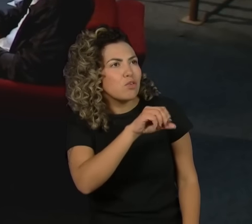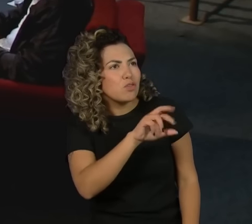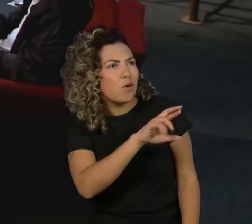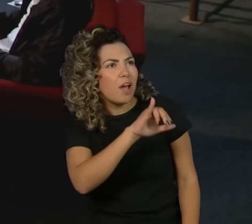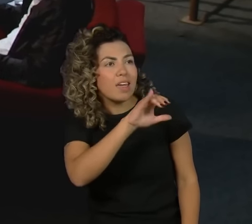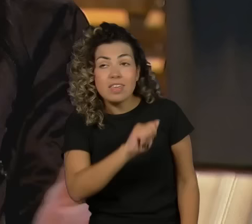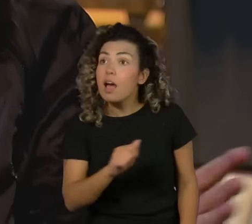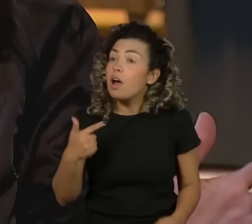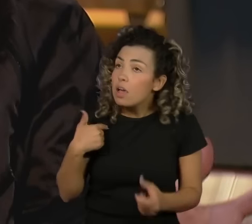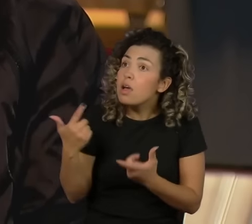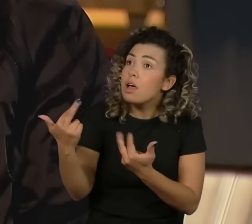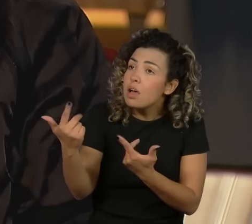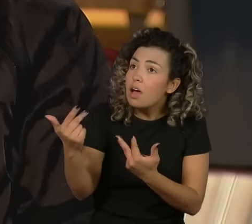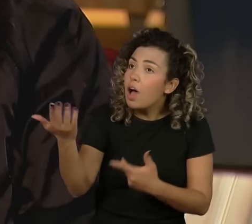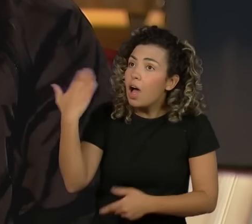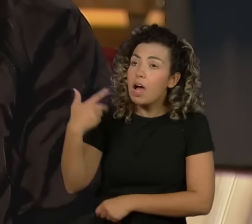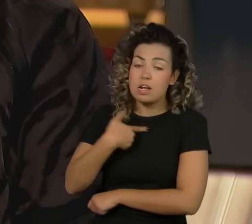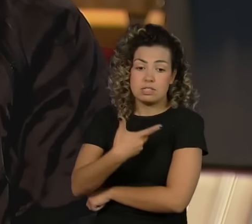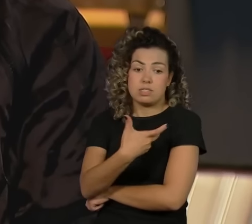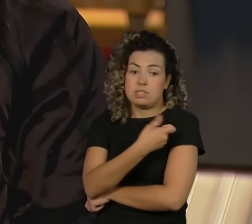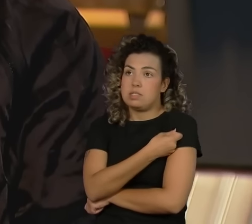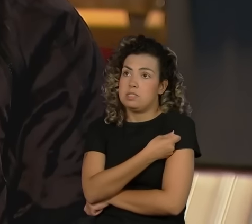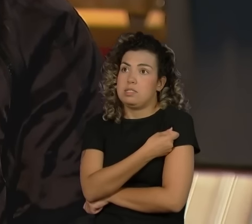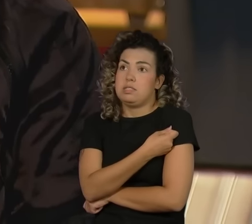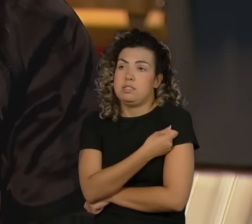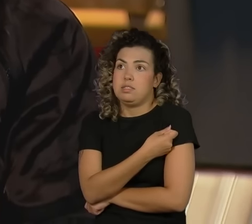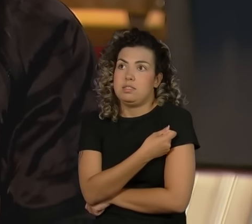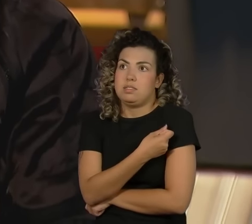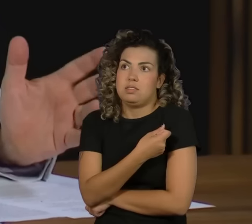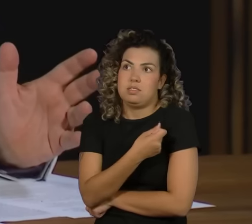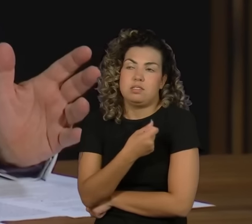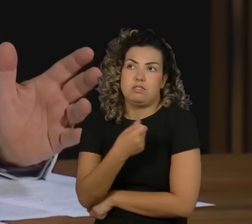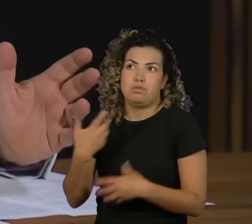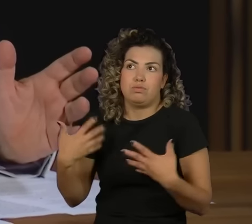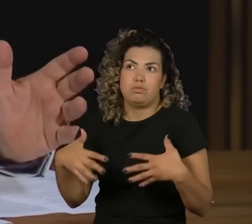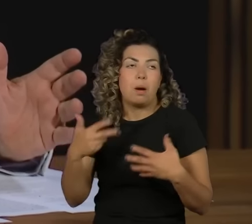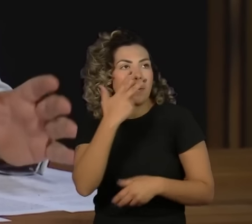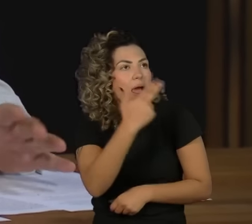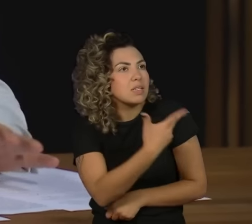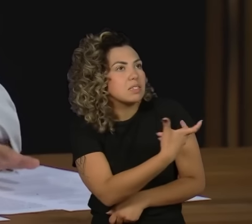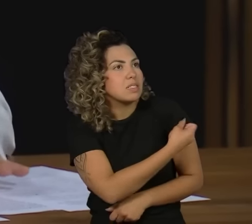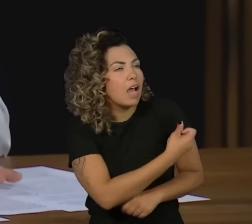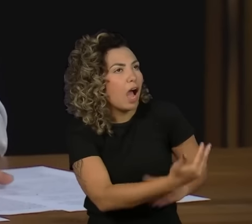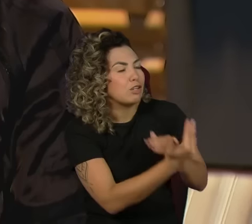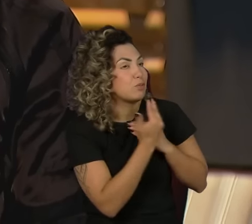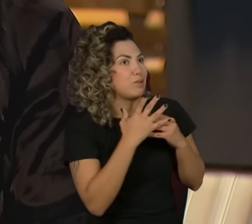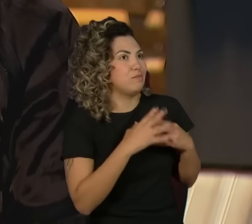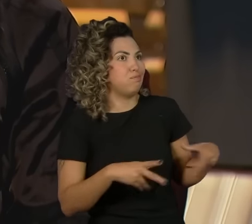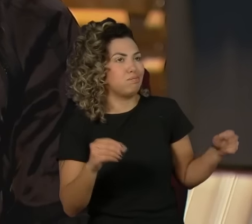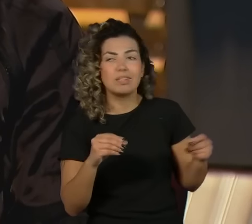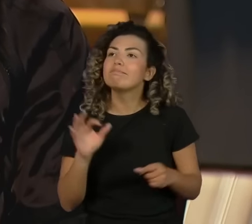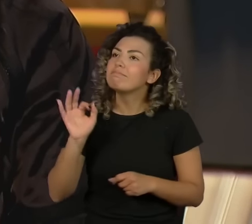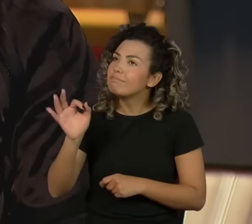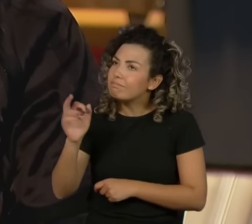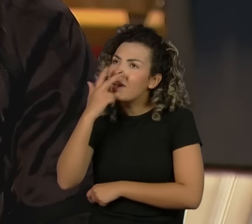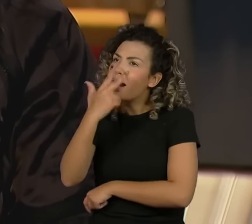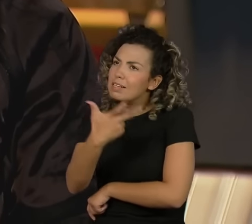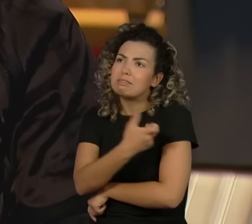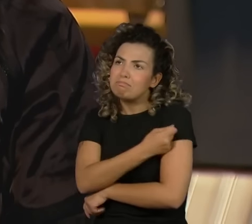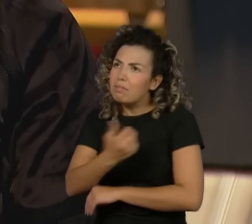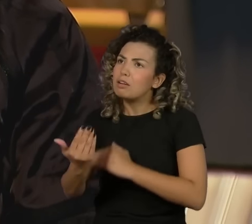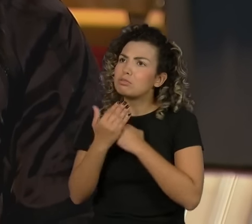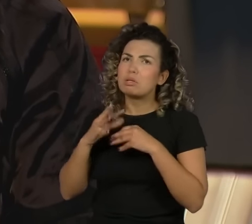a injeção, no dia seguinte acabava. Era impressionante. Era um milagre. Era um milagre. Hoje as pessoas, a nova geração,